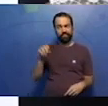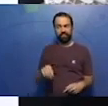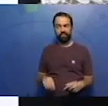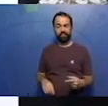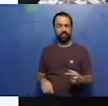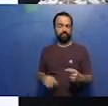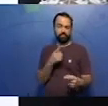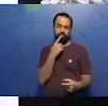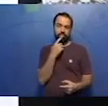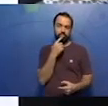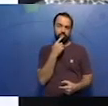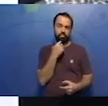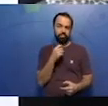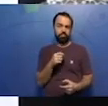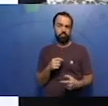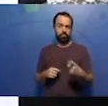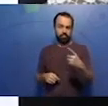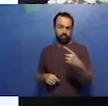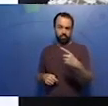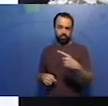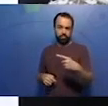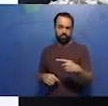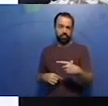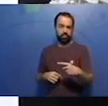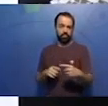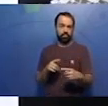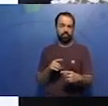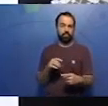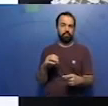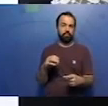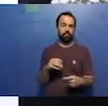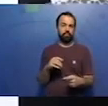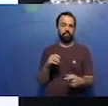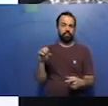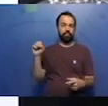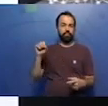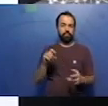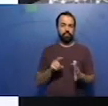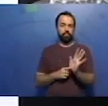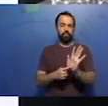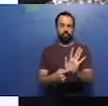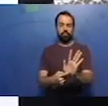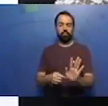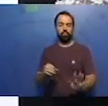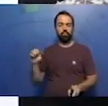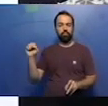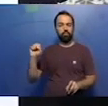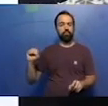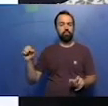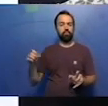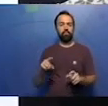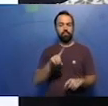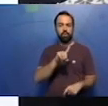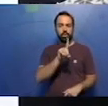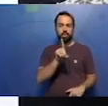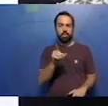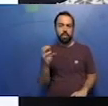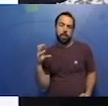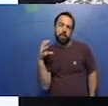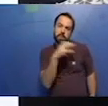ponteirinho vermelho ou mais fininho do seu relógio indicam os segundos e ele gira mais rapidamente,